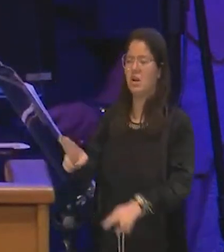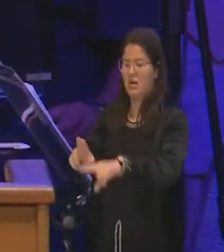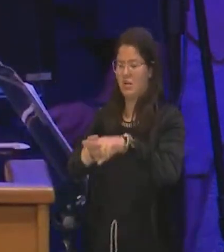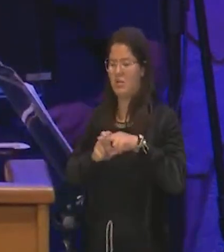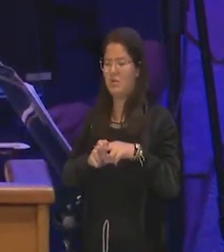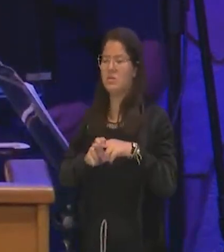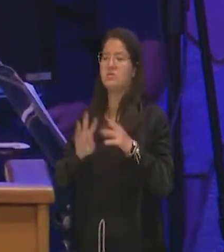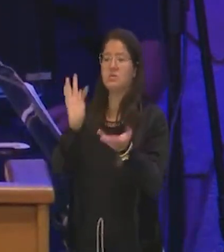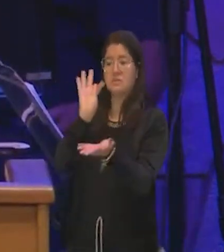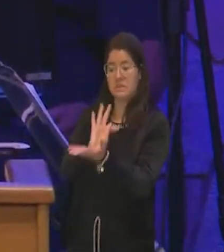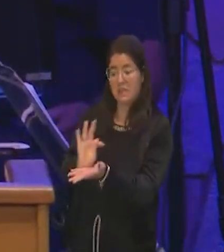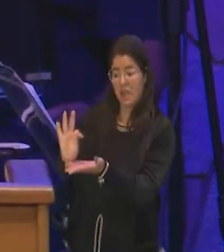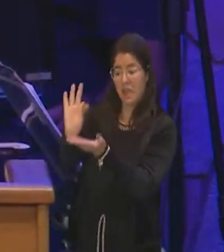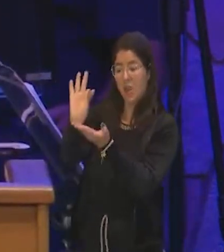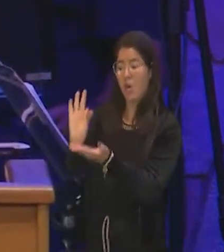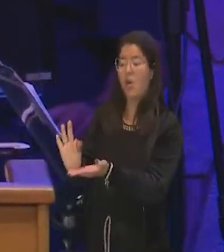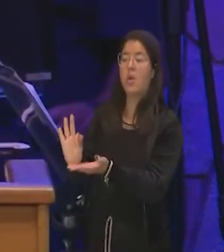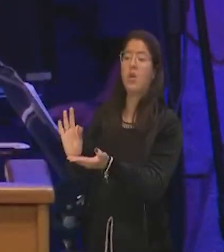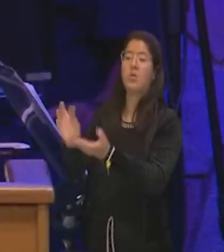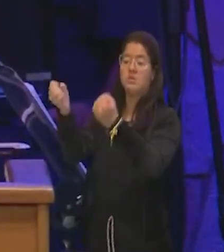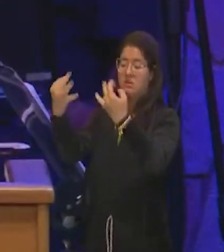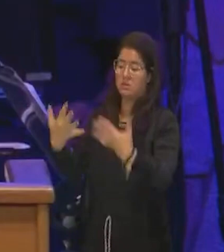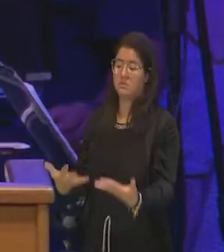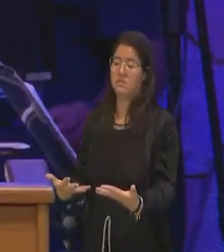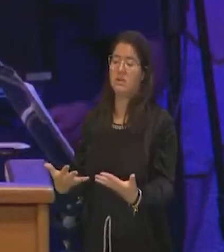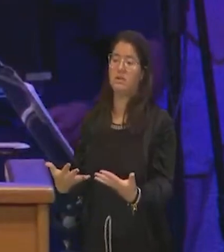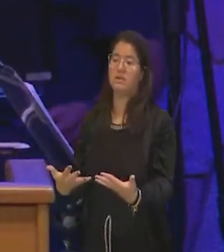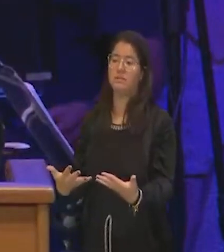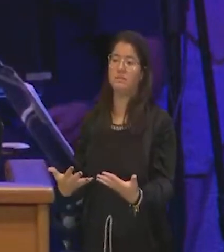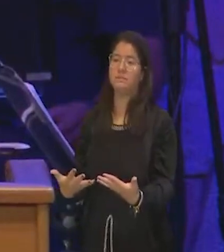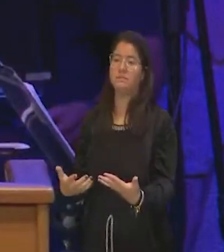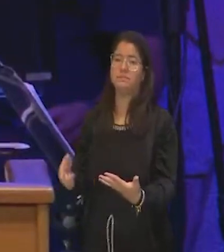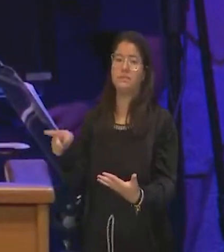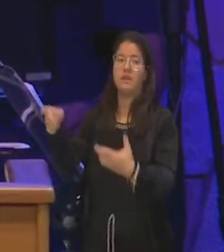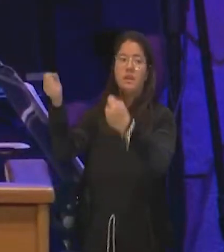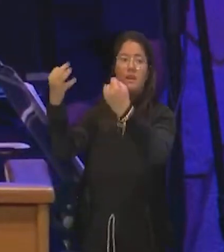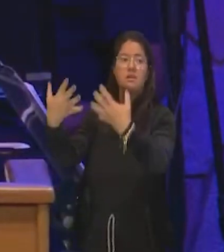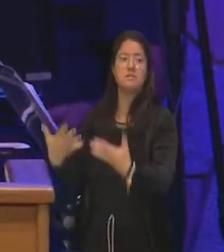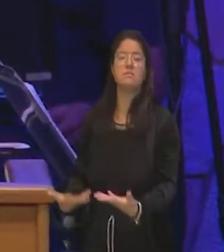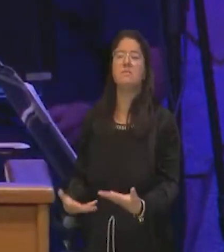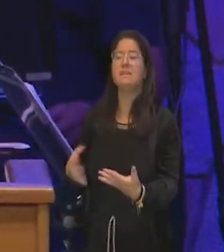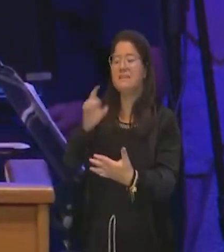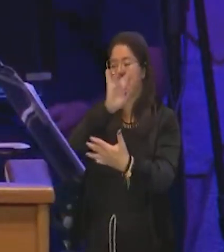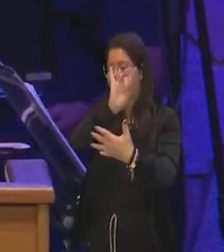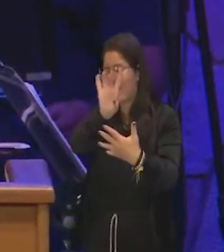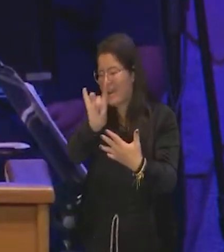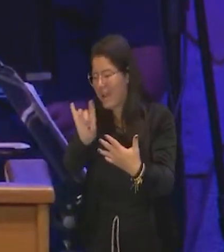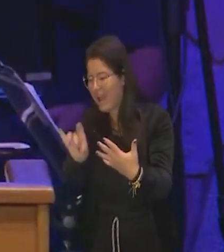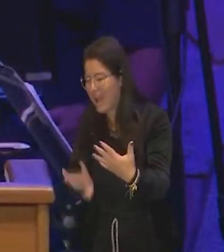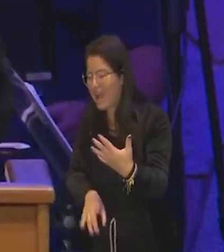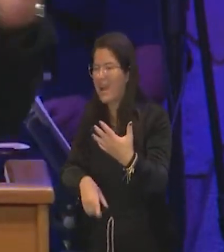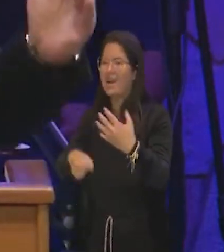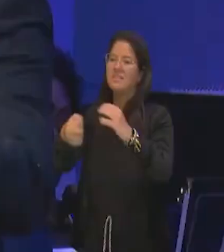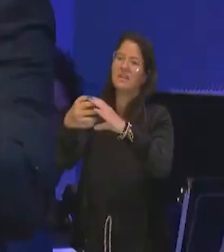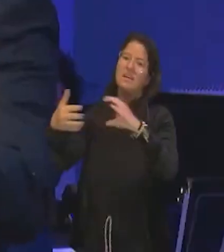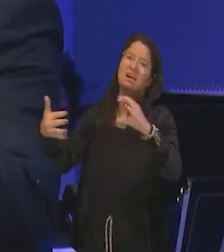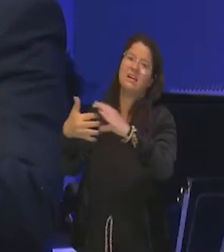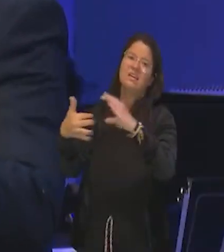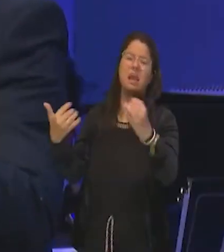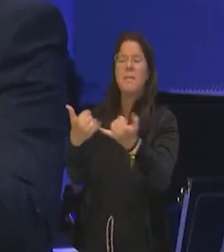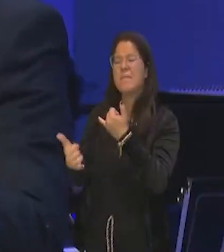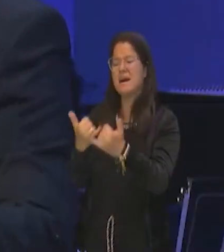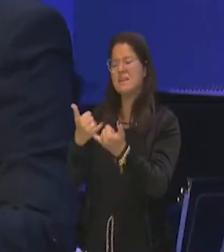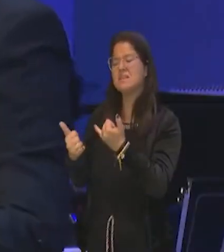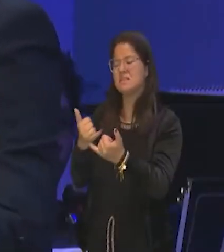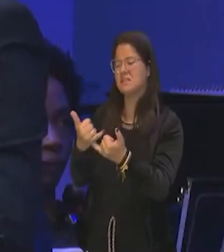os teólogos definem, eu não entrei por esta área, ele define cada característica, uma semelhante à outra,